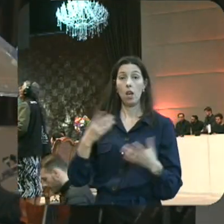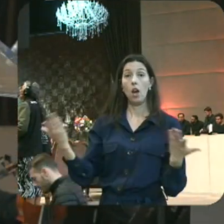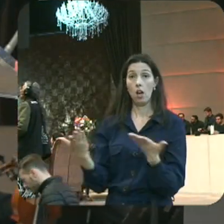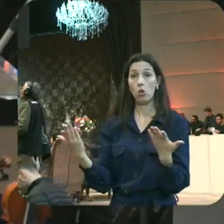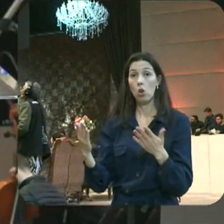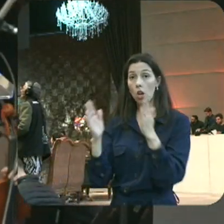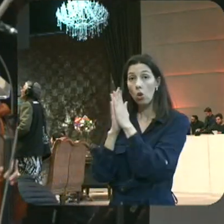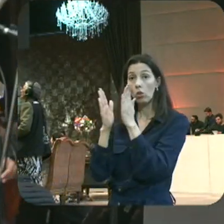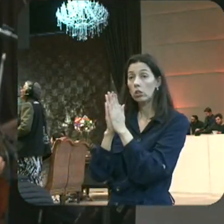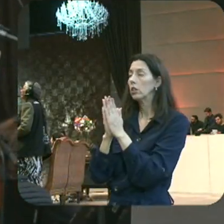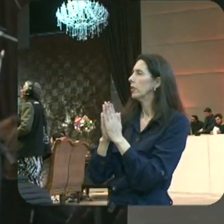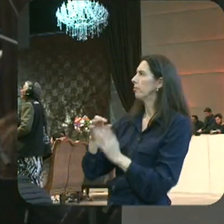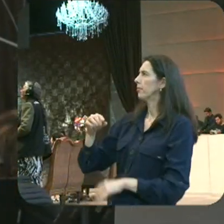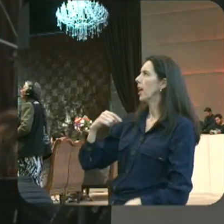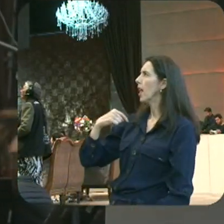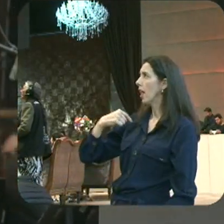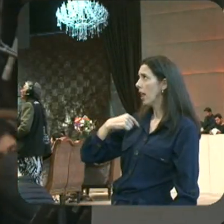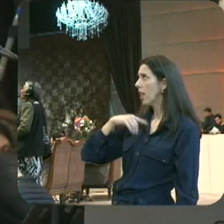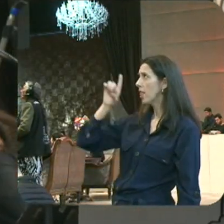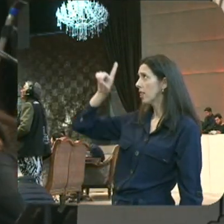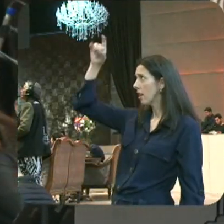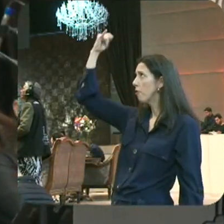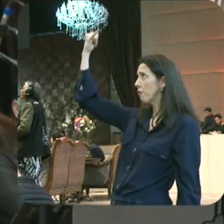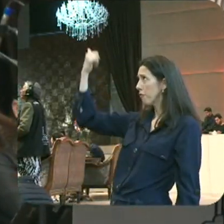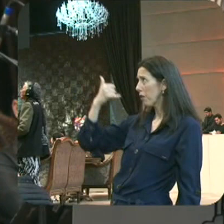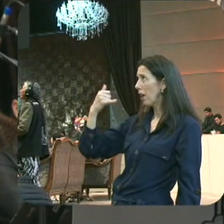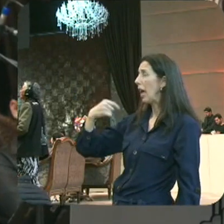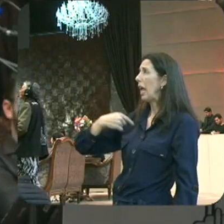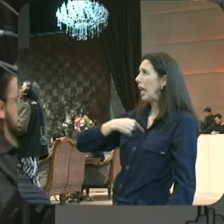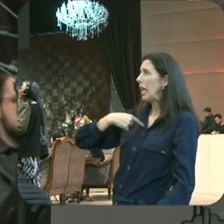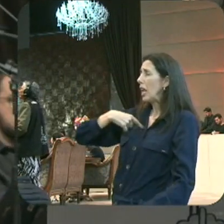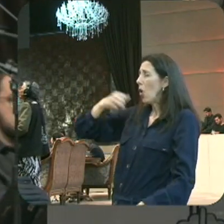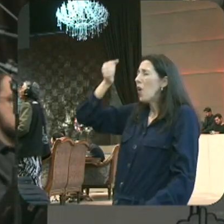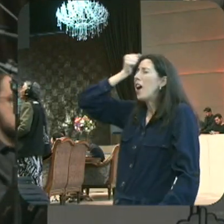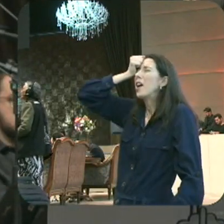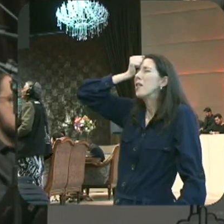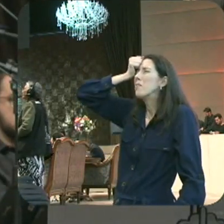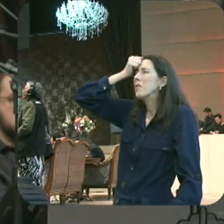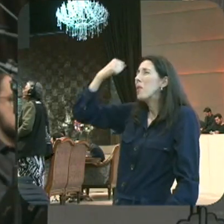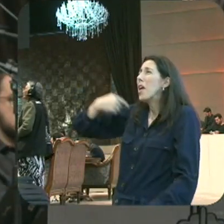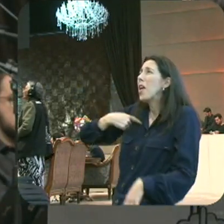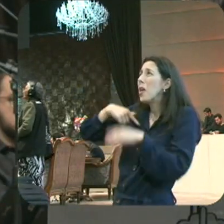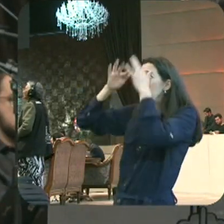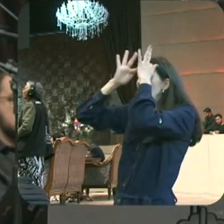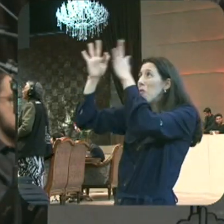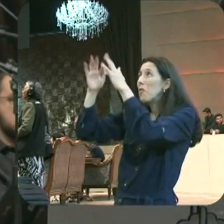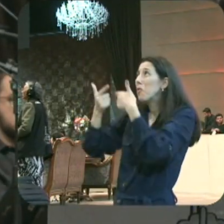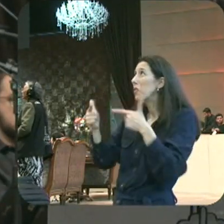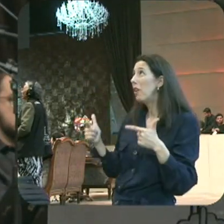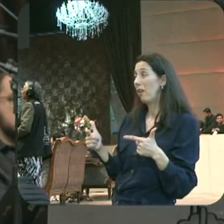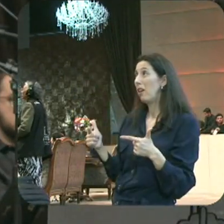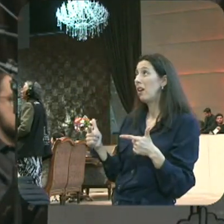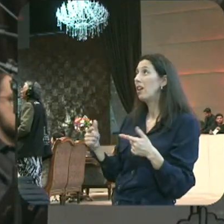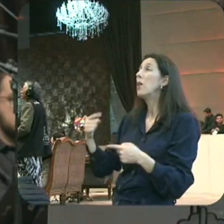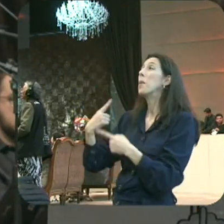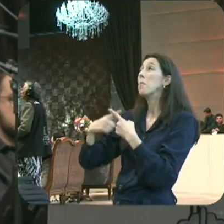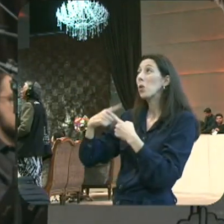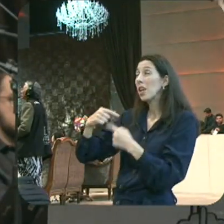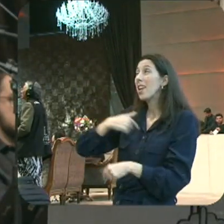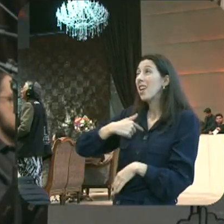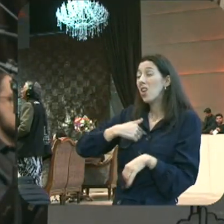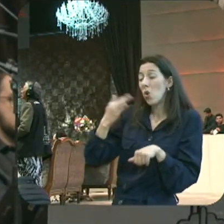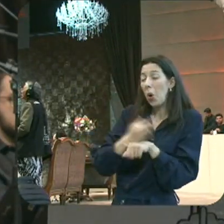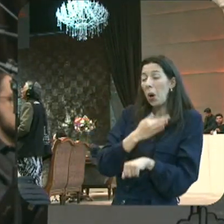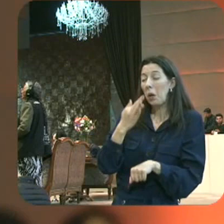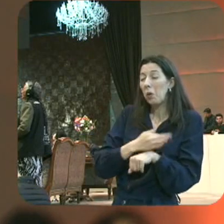e eu quero dizer que eu estou arrependido da minha infidelidade, porque eu sei que eu magoei o